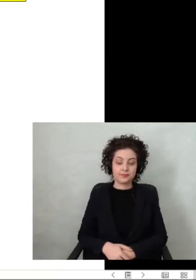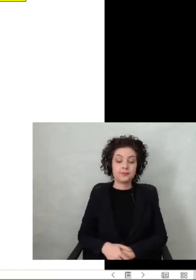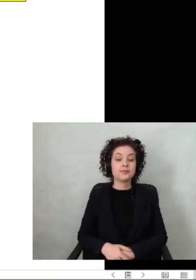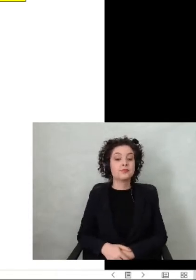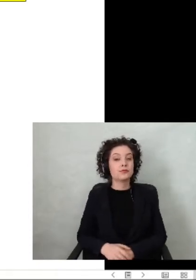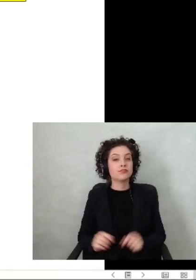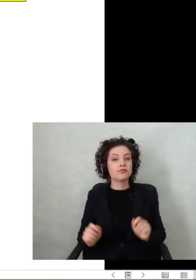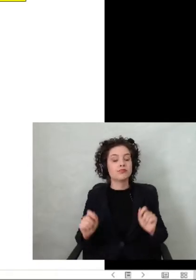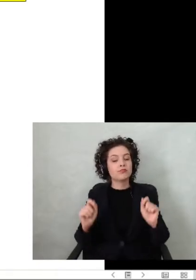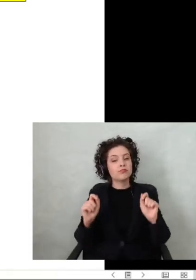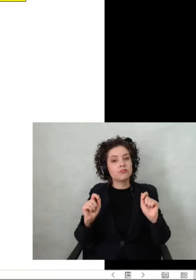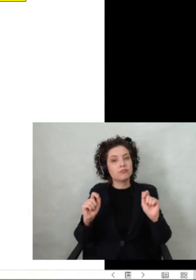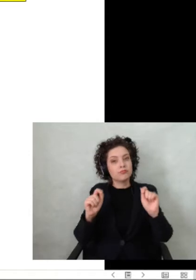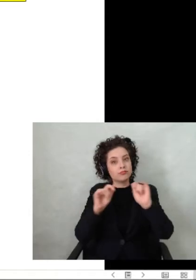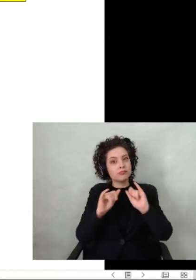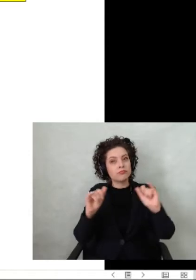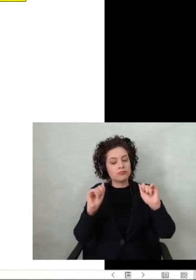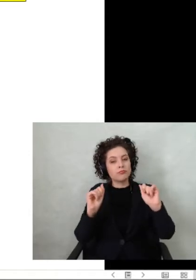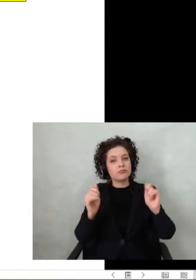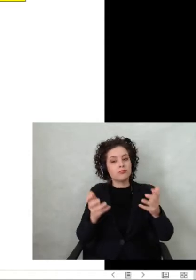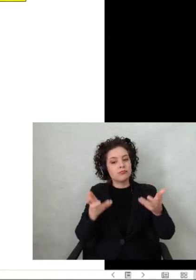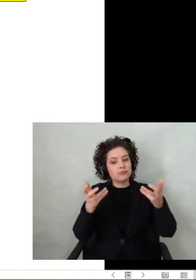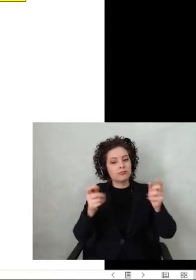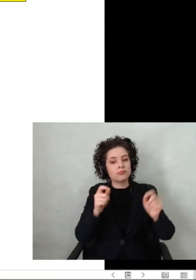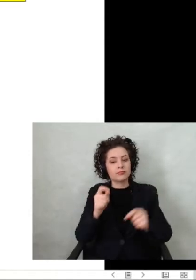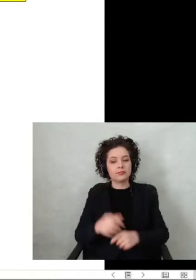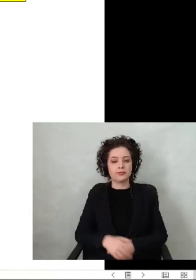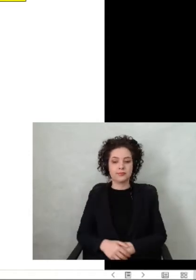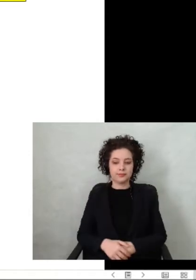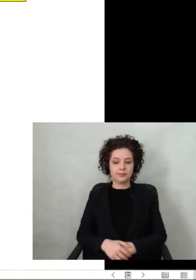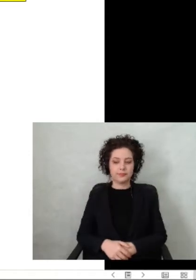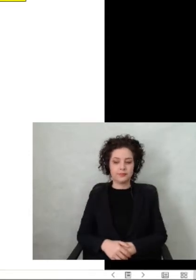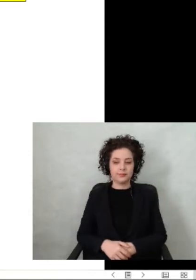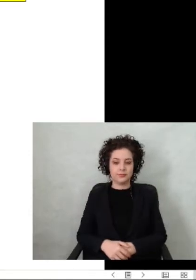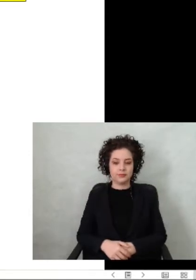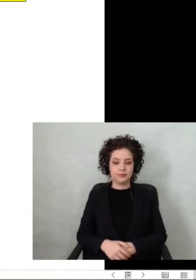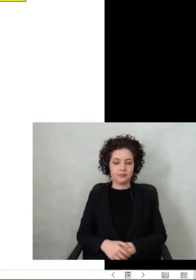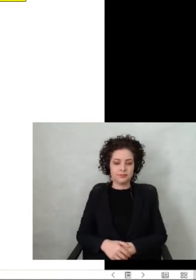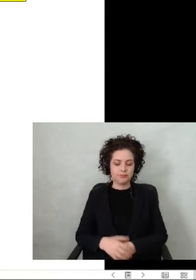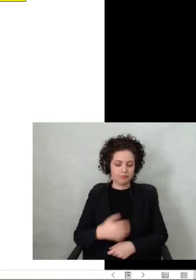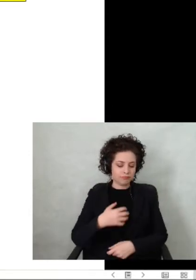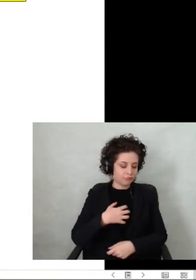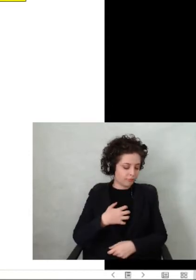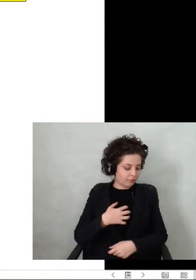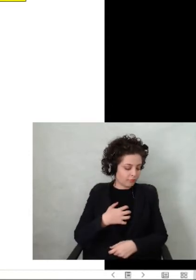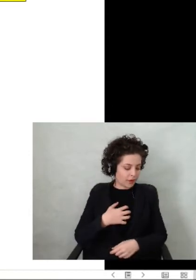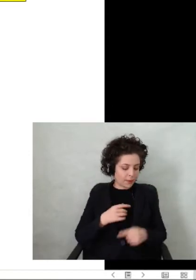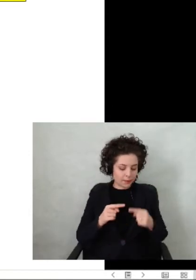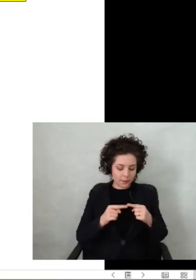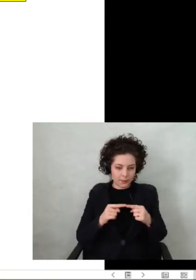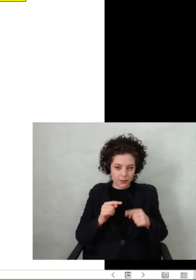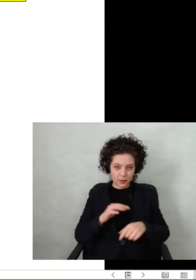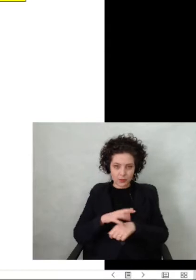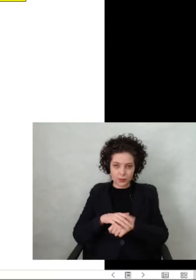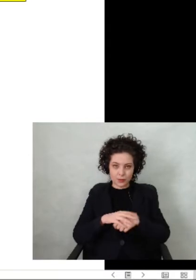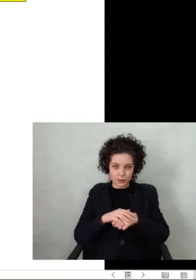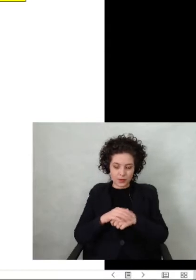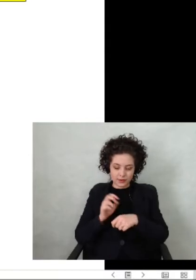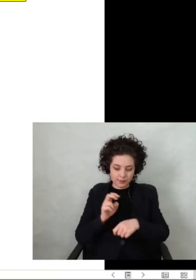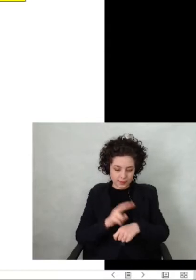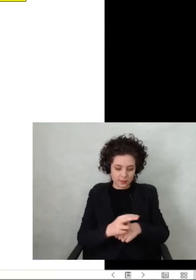é que todo sinal e sintoma de uma doença infecciosa, ela é proporcional à